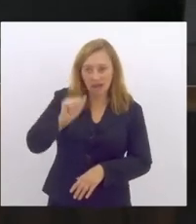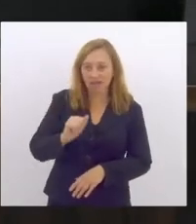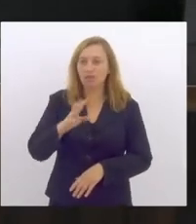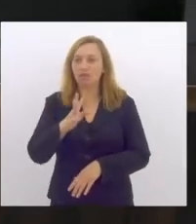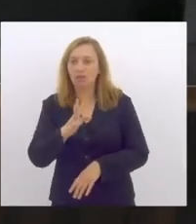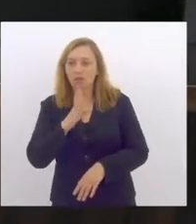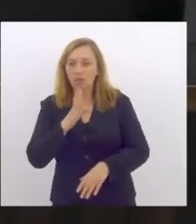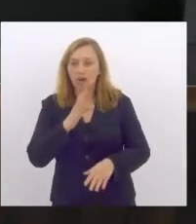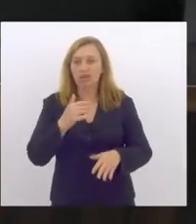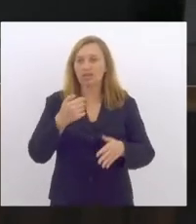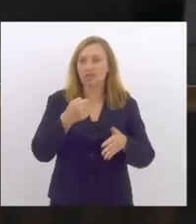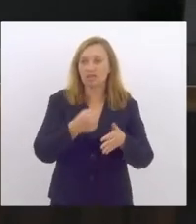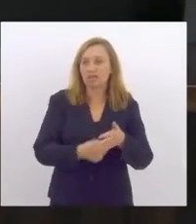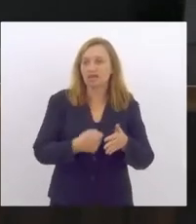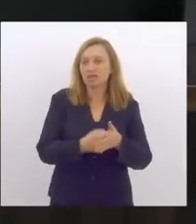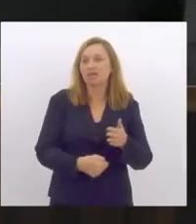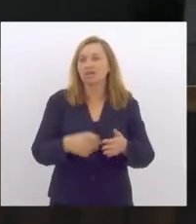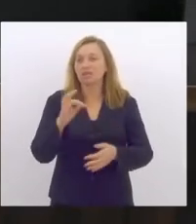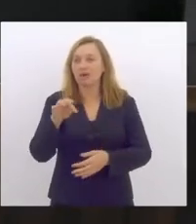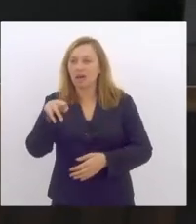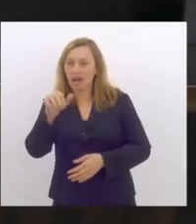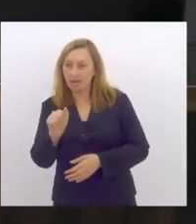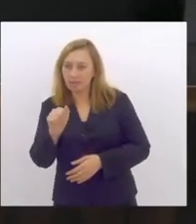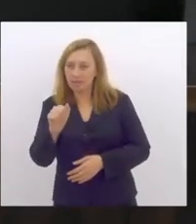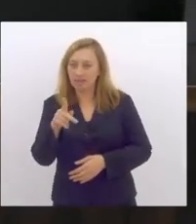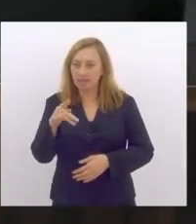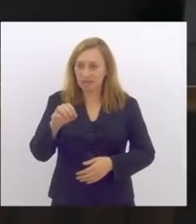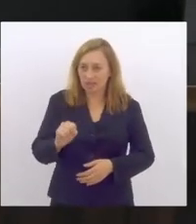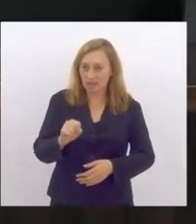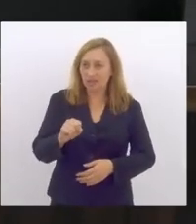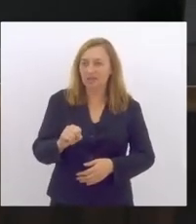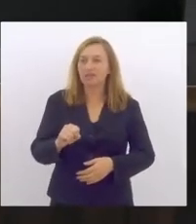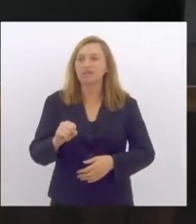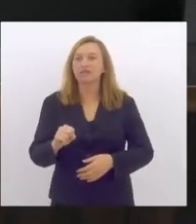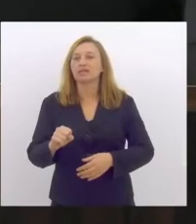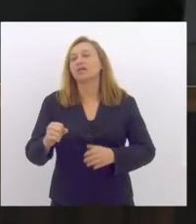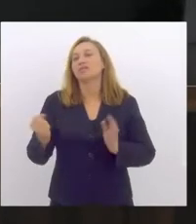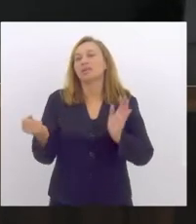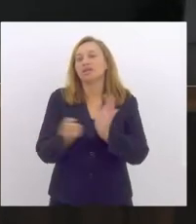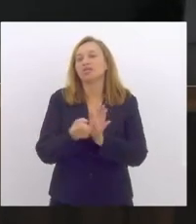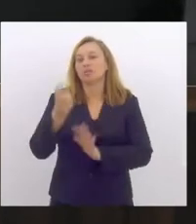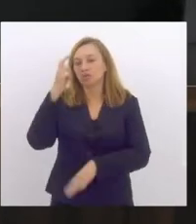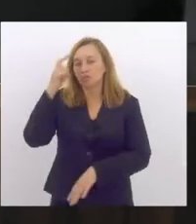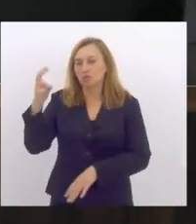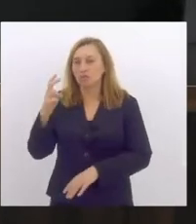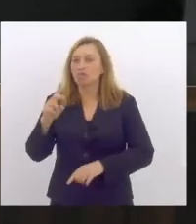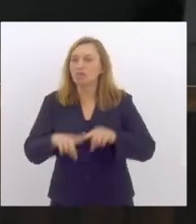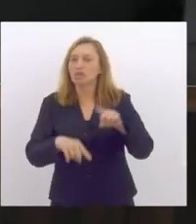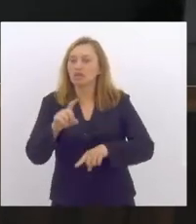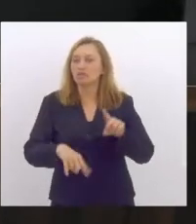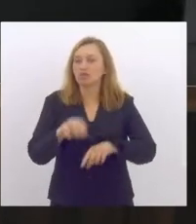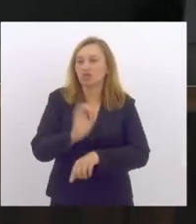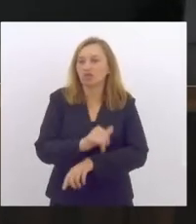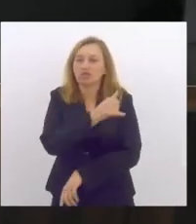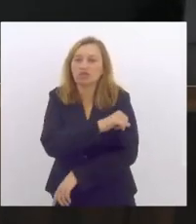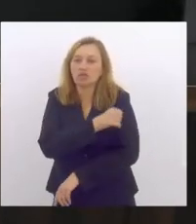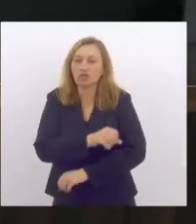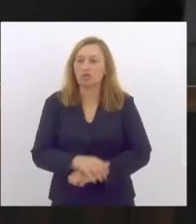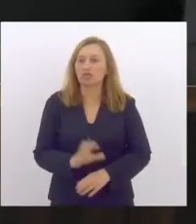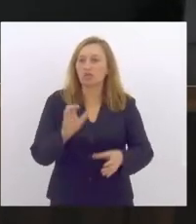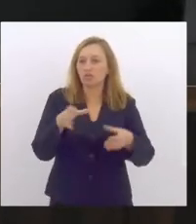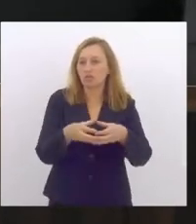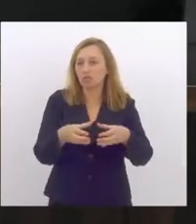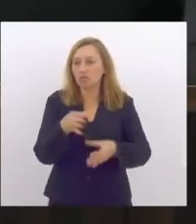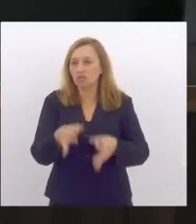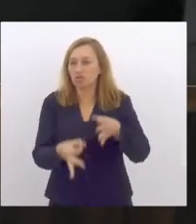reconhece a Batalha dos Guararapes, data magna do Exército Brasileiro como patrimônio cultural de natureza e material do Estado do Rio de Janeiro. Pendente de parecer da Comissão de